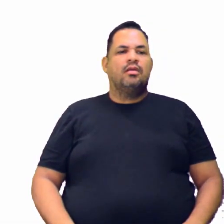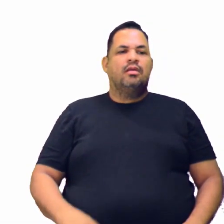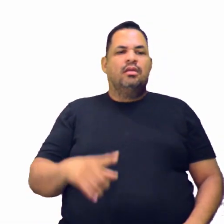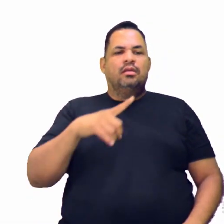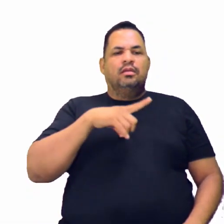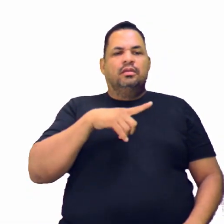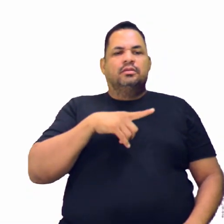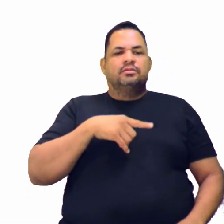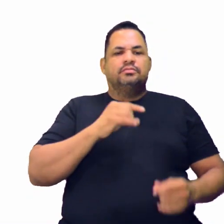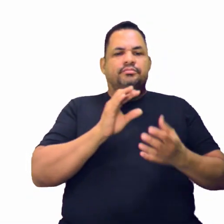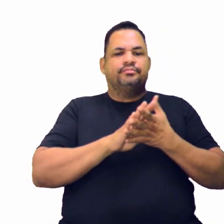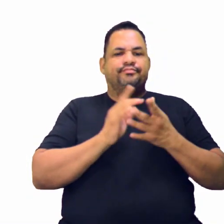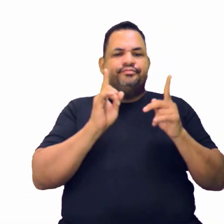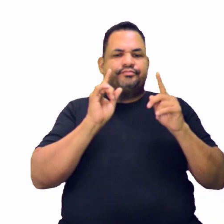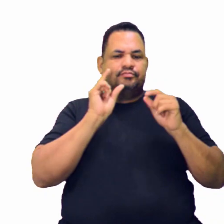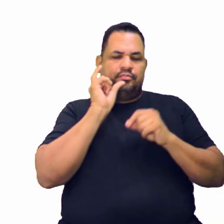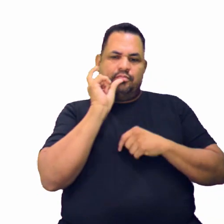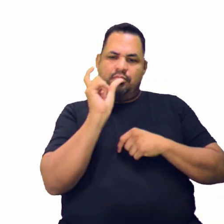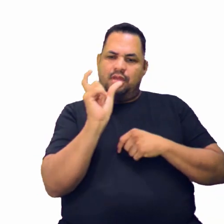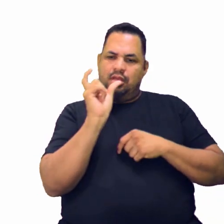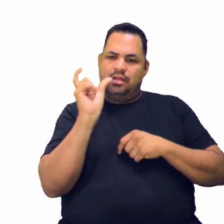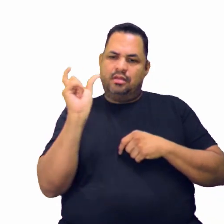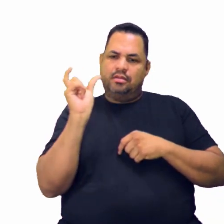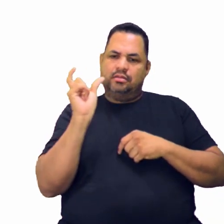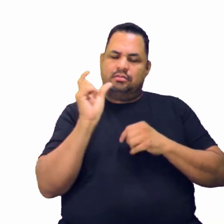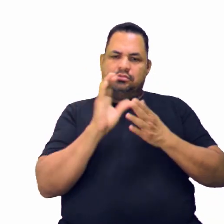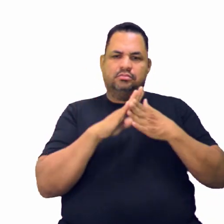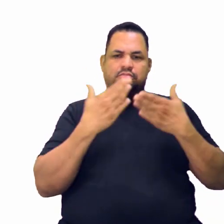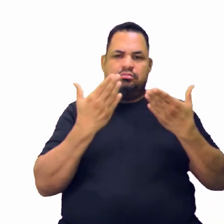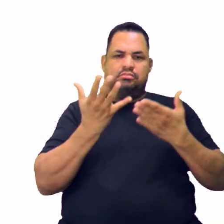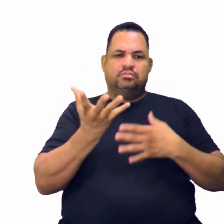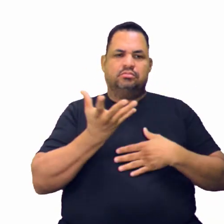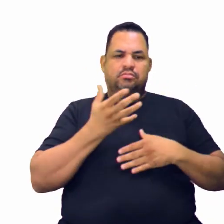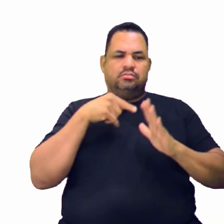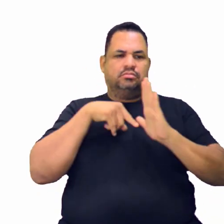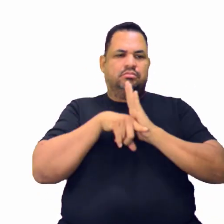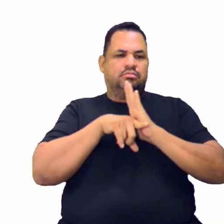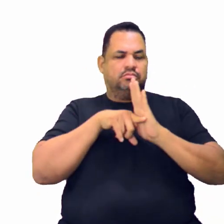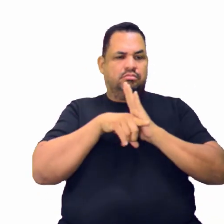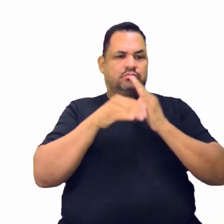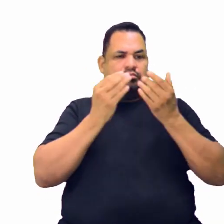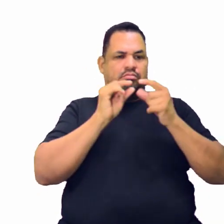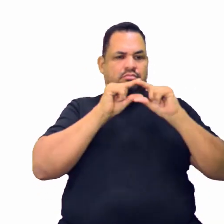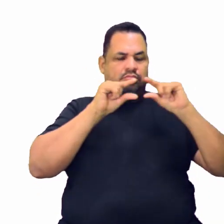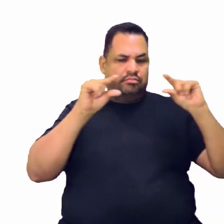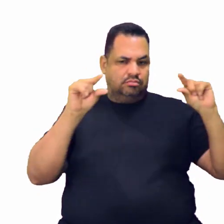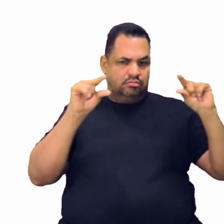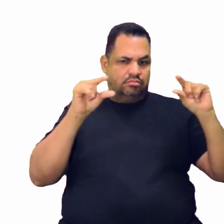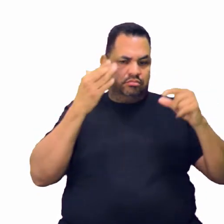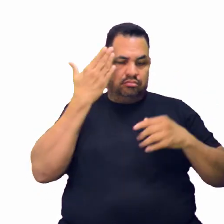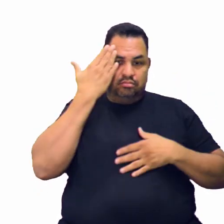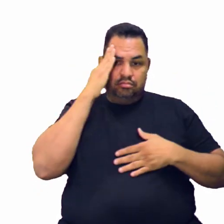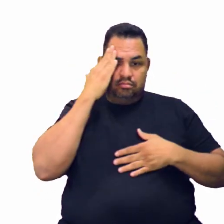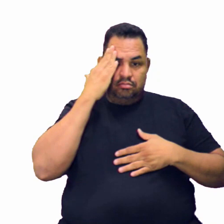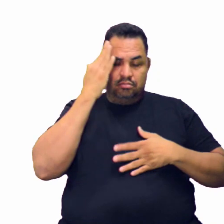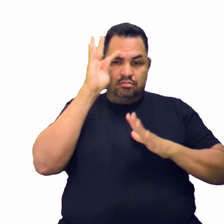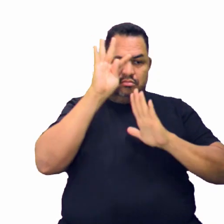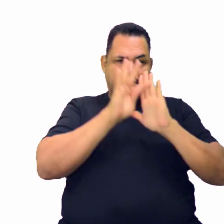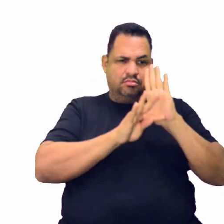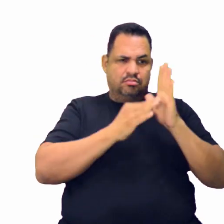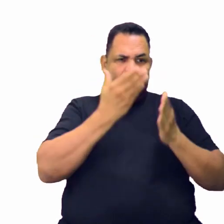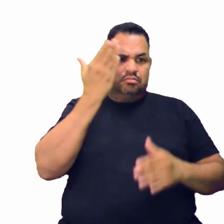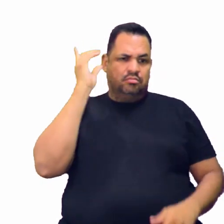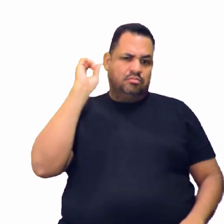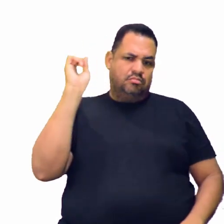Existem algumas expressões que fica claro que o que se quer analisar é a compreensão de texto. Então, são